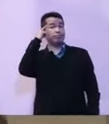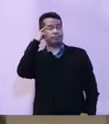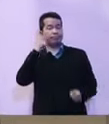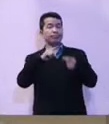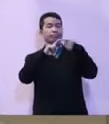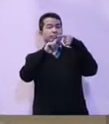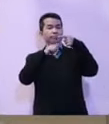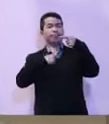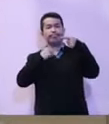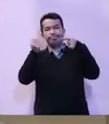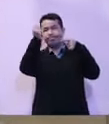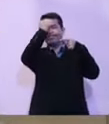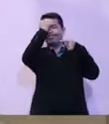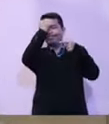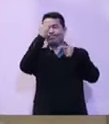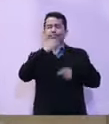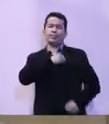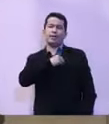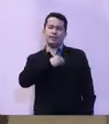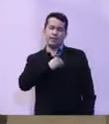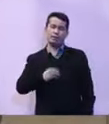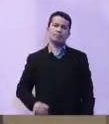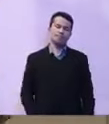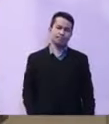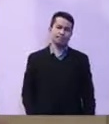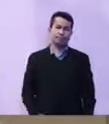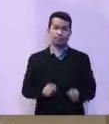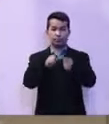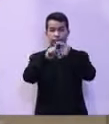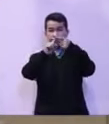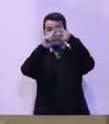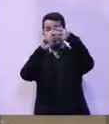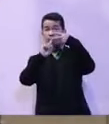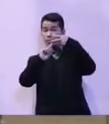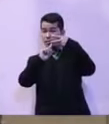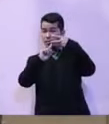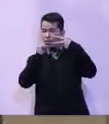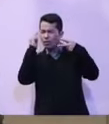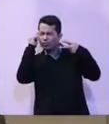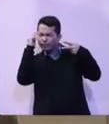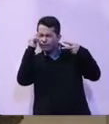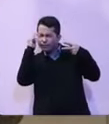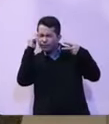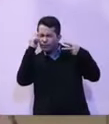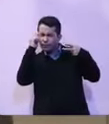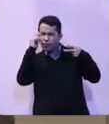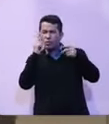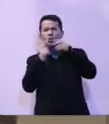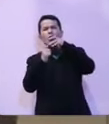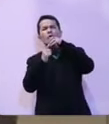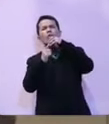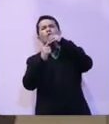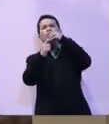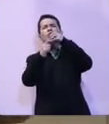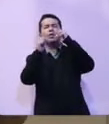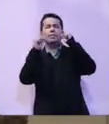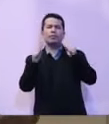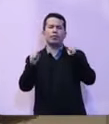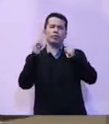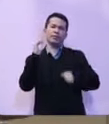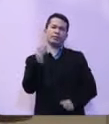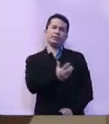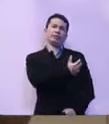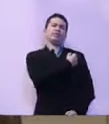coisa é que só tem um jeito de ser salvo, é Jesus. E então eu preciso crer que